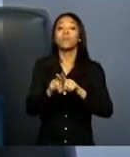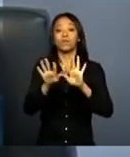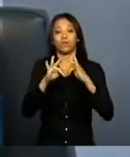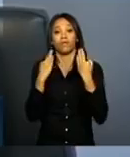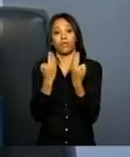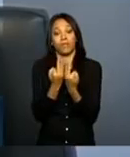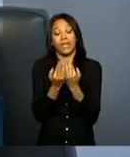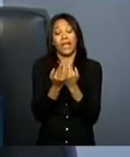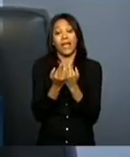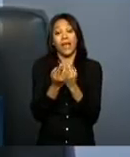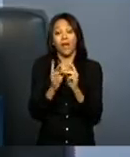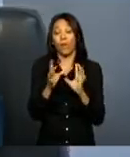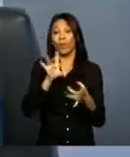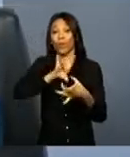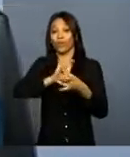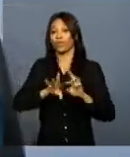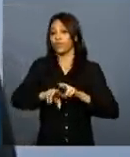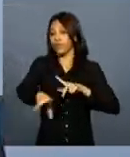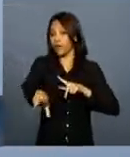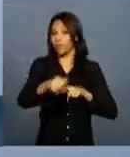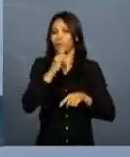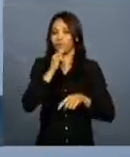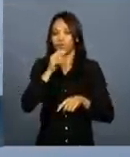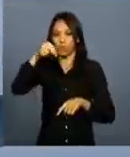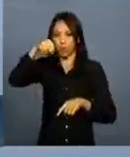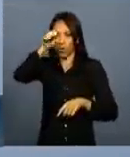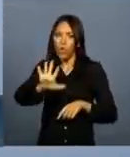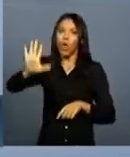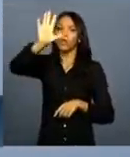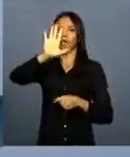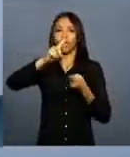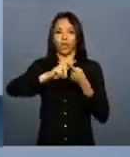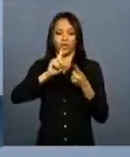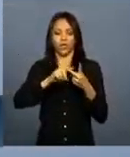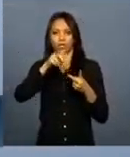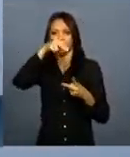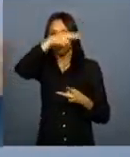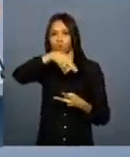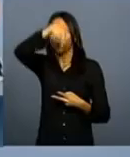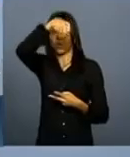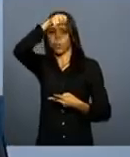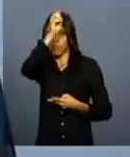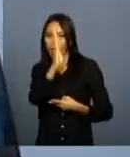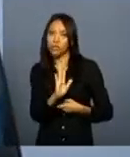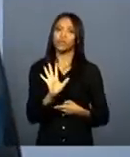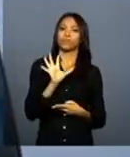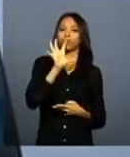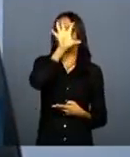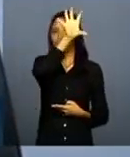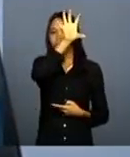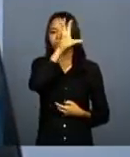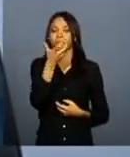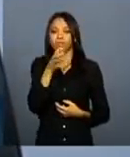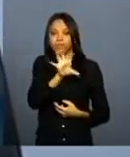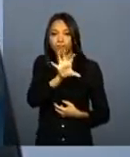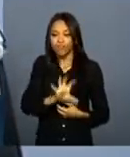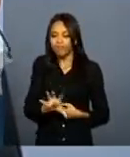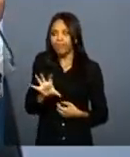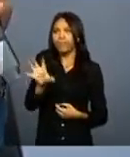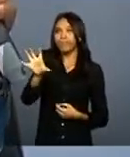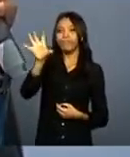rural muito diferente. O rural do Nordeste, o rural do Norte, o rural dos nossos extrativistas,